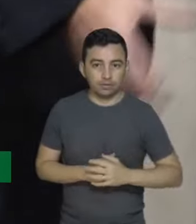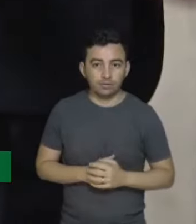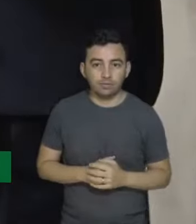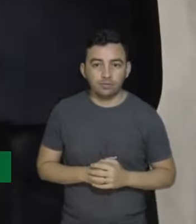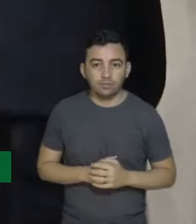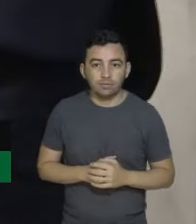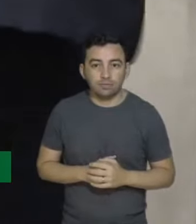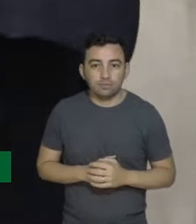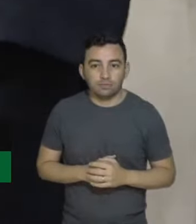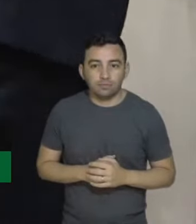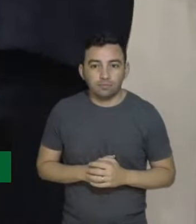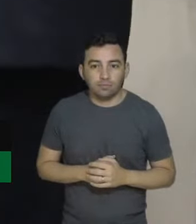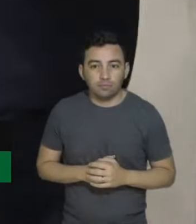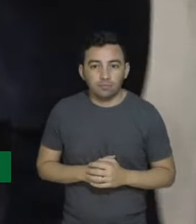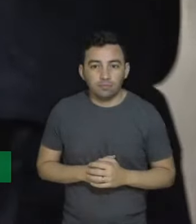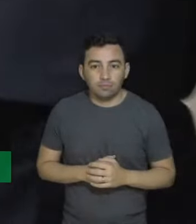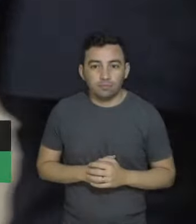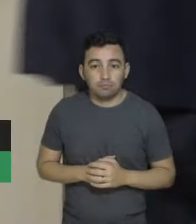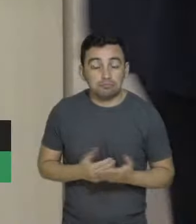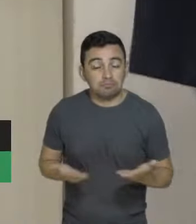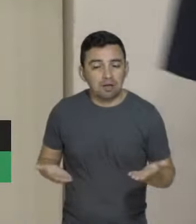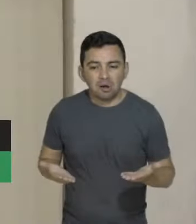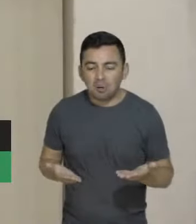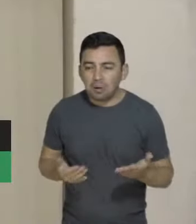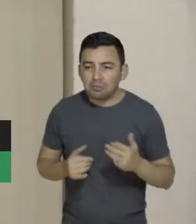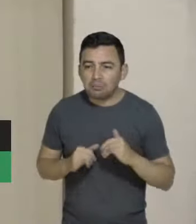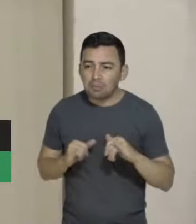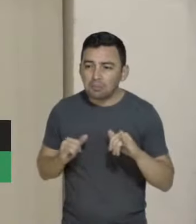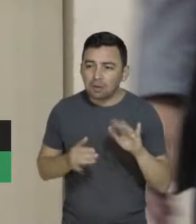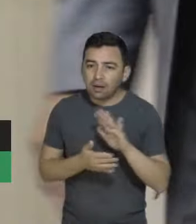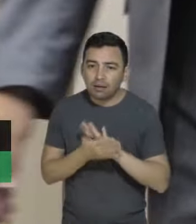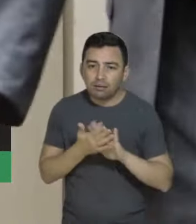Consulto aqui online, ninguém se manifesta. O bloco